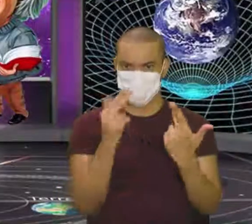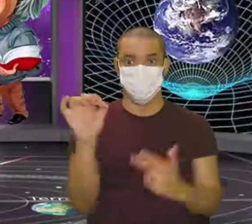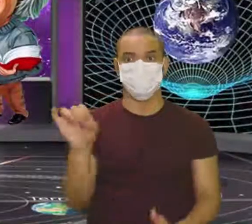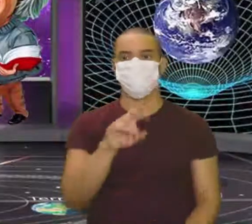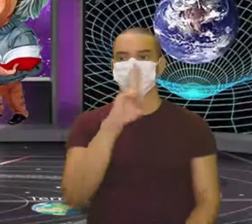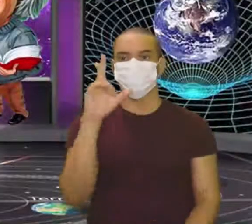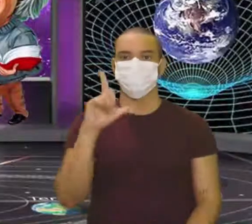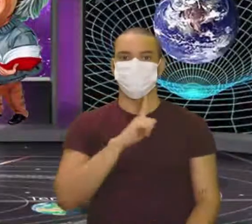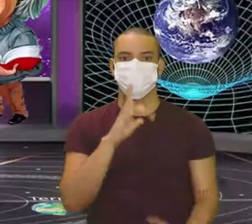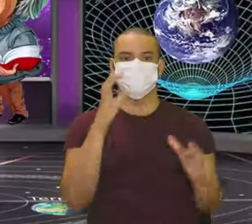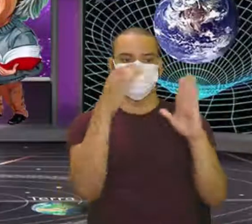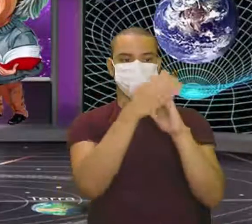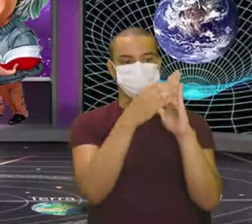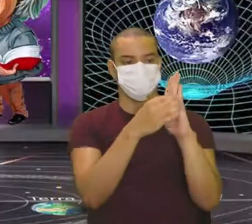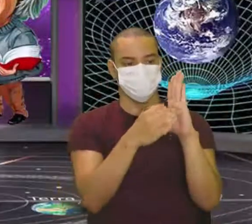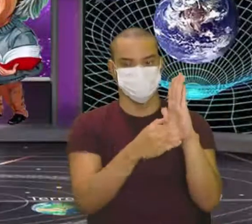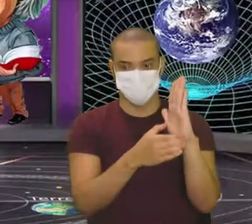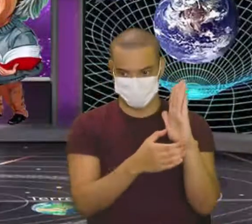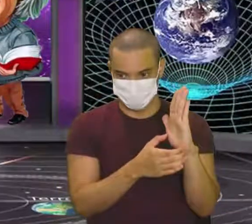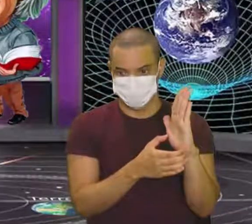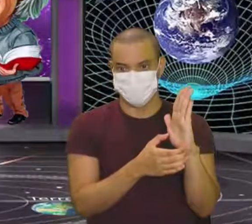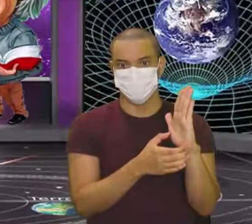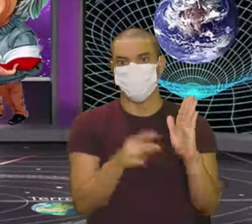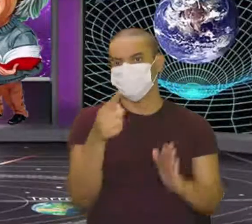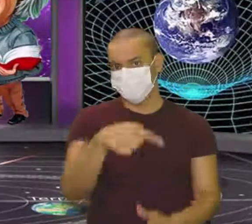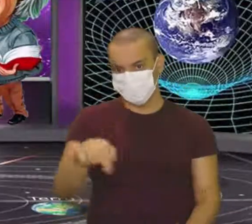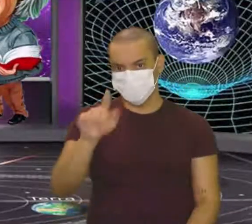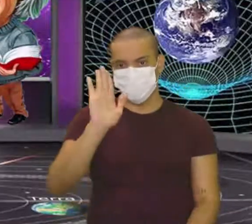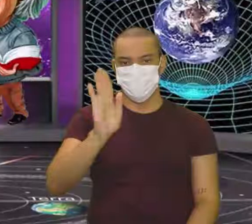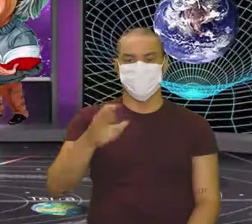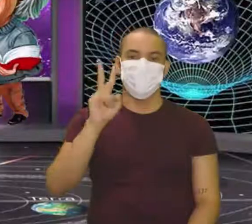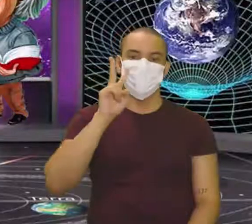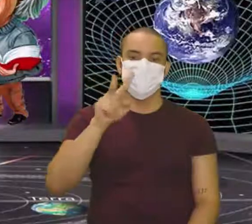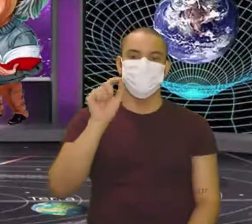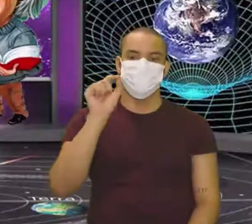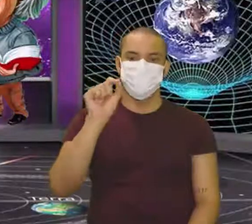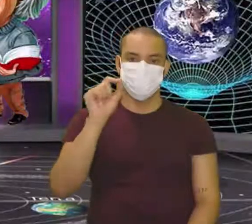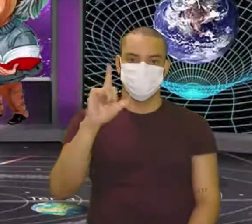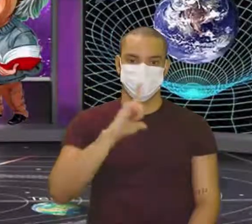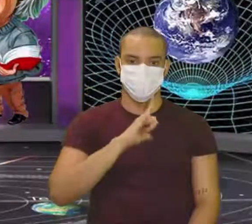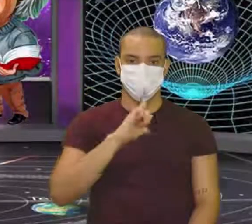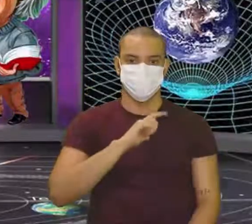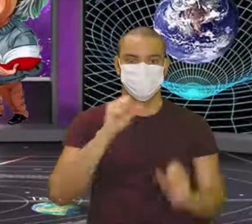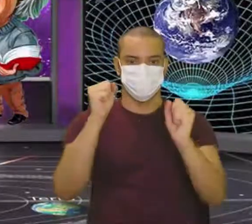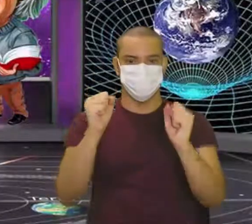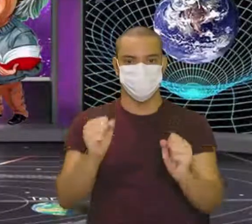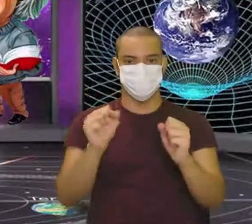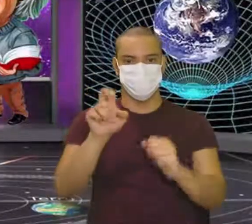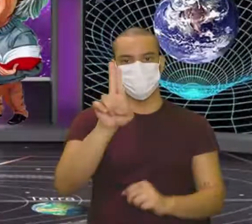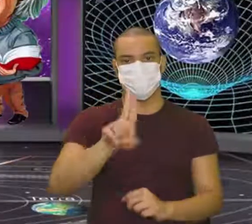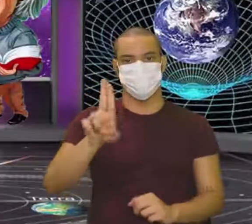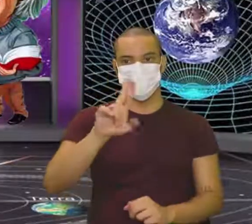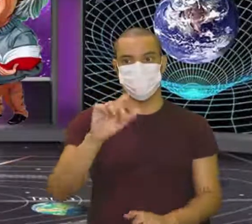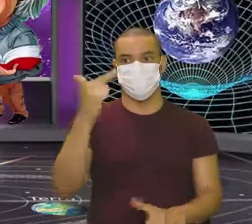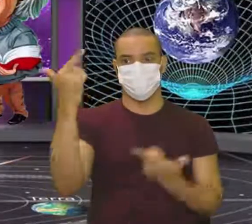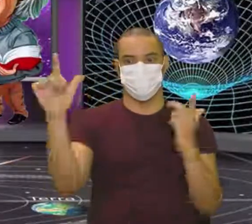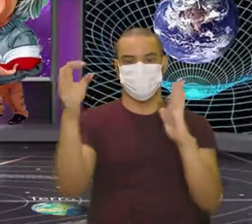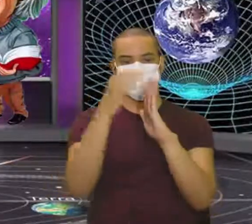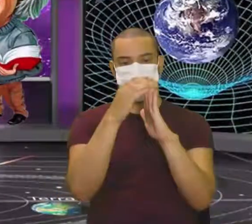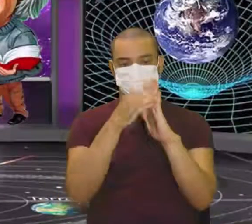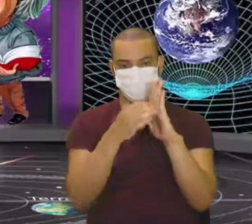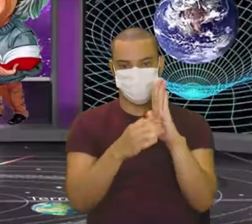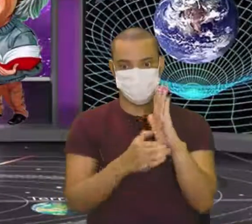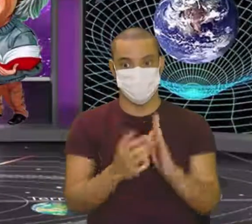pode classificar essas substâncias? Bom, vocês já devem ter visto, né, que a gente pode classificar essas substâncias. Então,